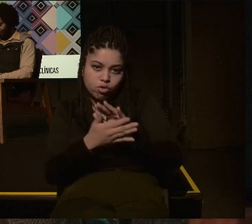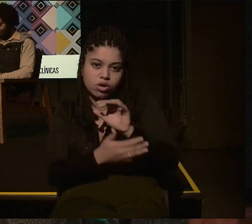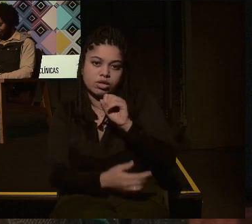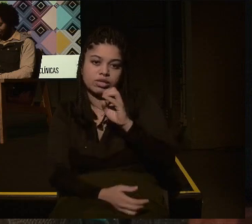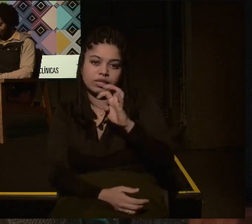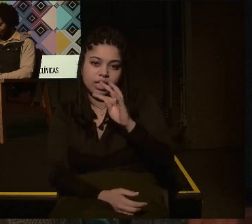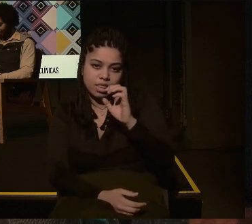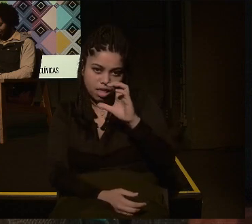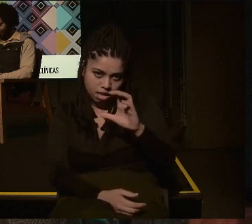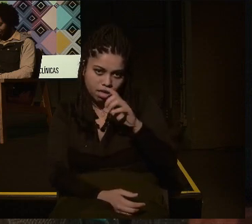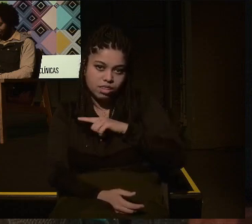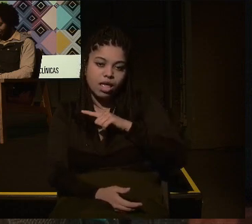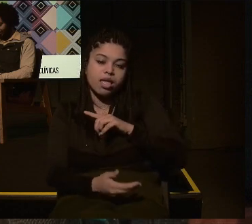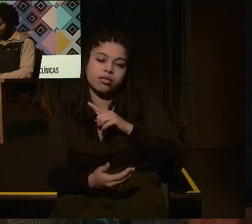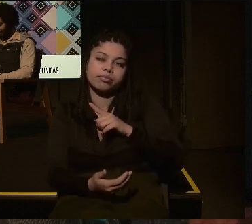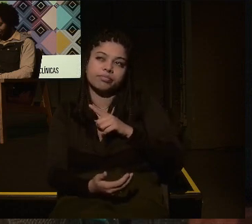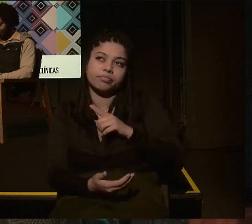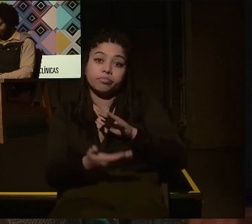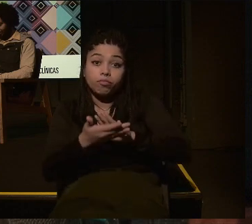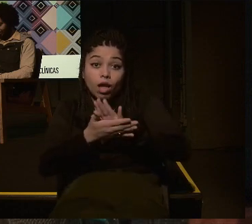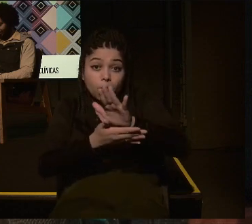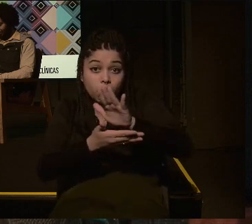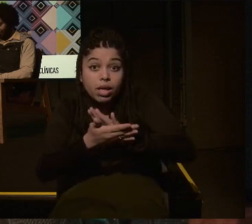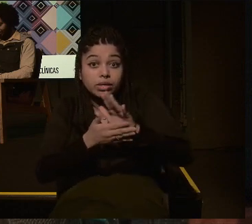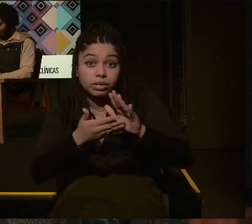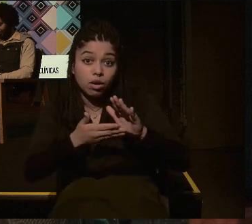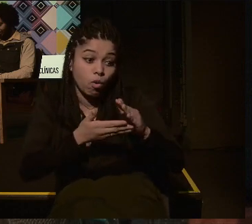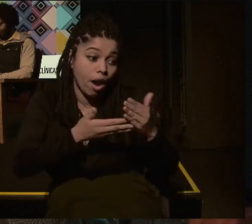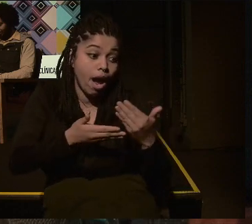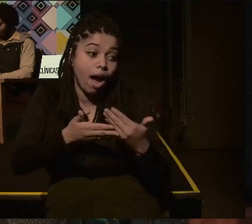provém uma publicação que vem de uma pesquisa